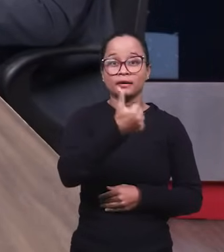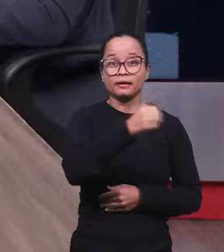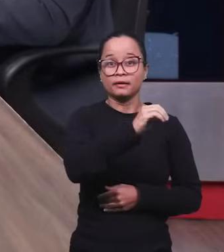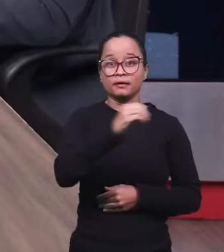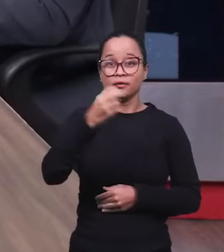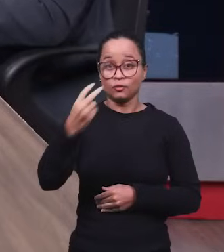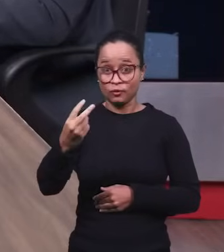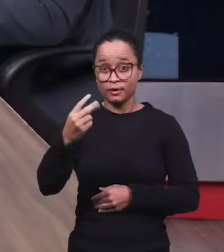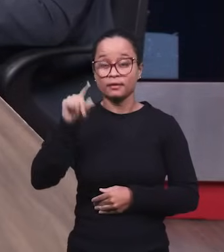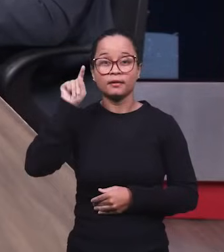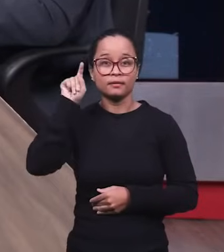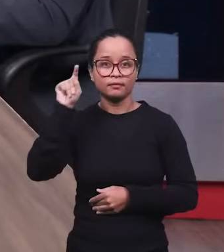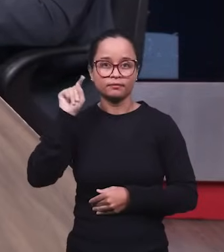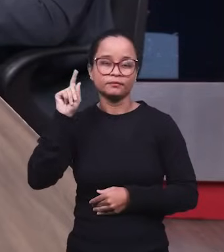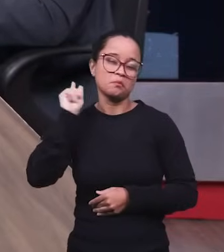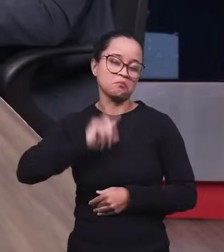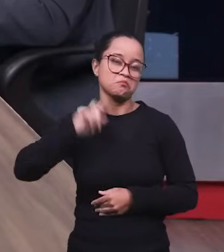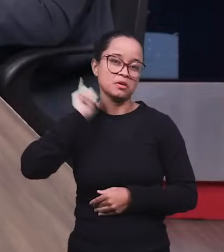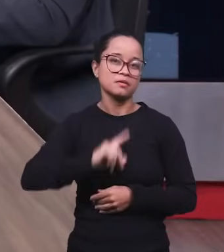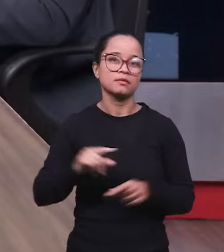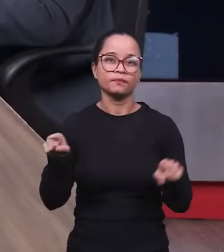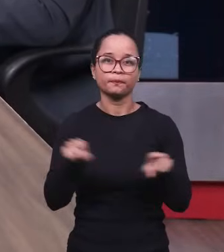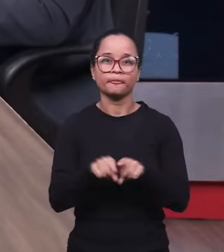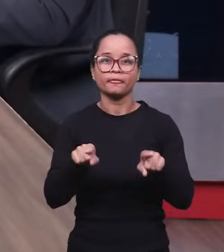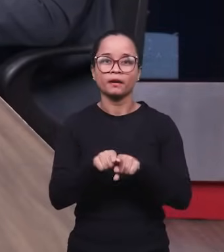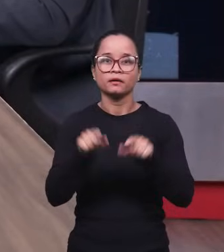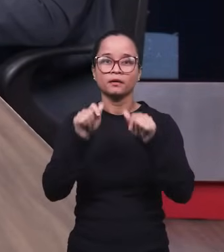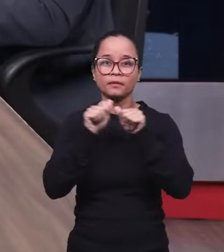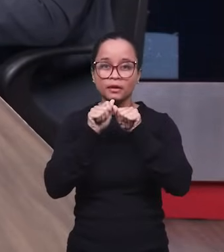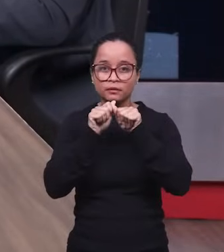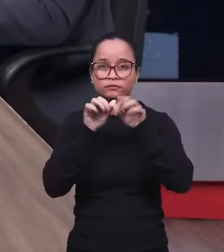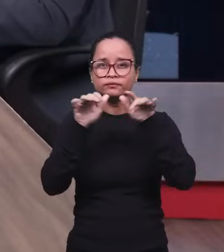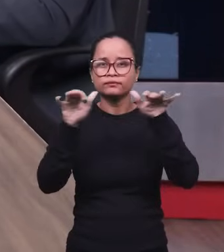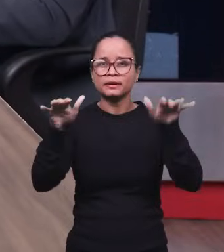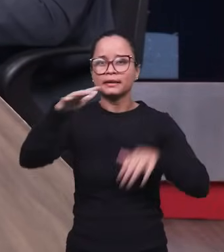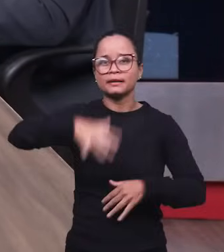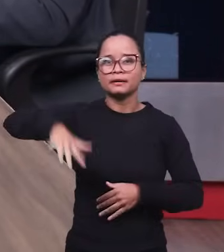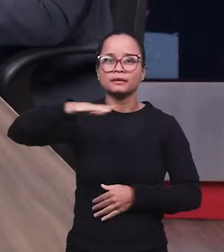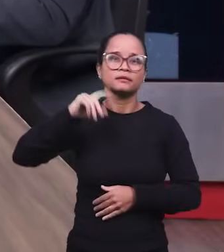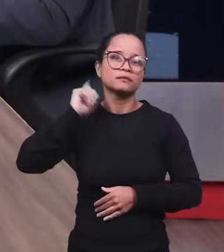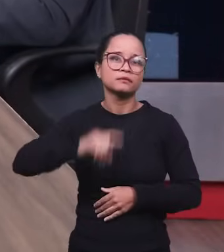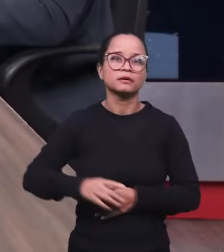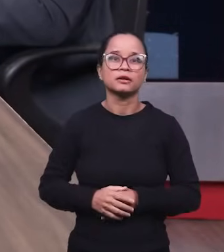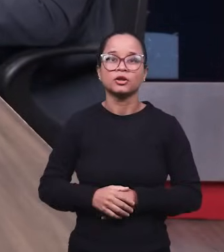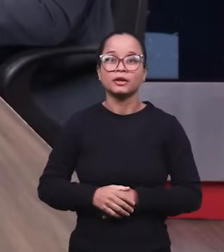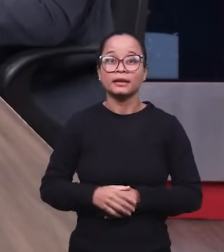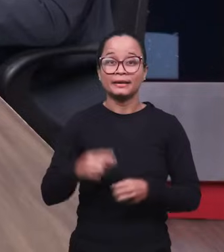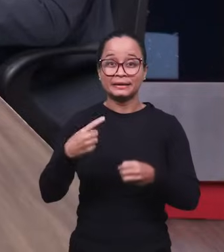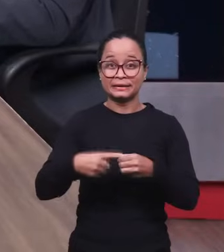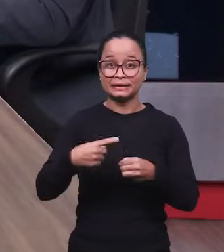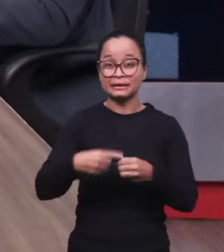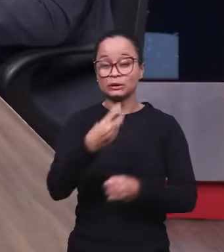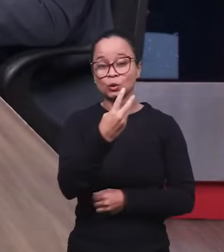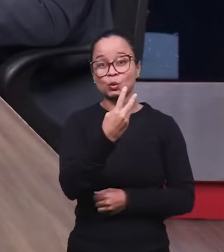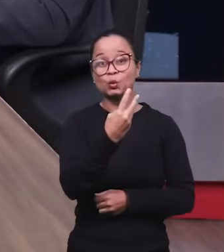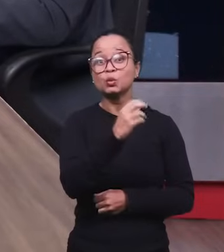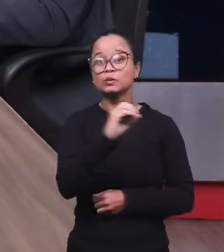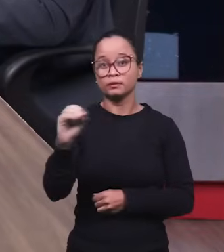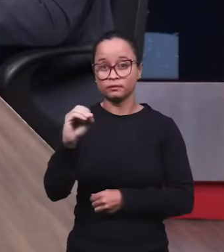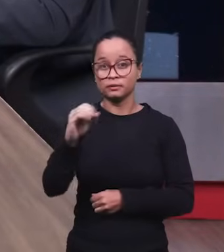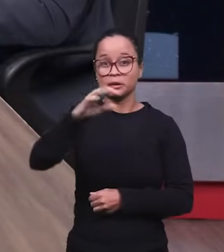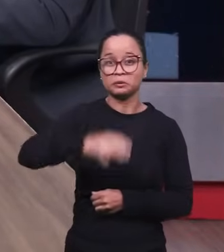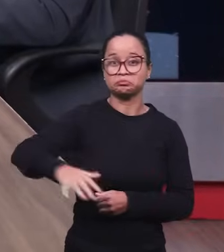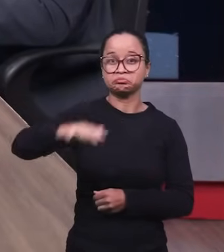canal da rádio nossa ali em Dionísio. E que tem um alcance naquela região da Mata Mineira de 200 cidades ali